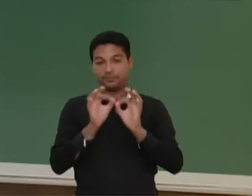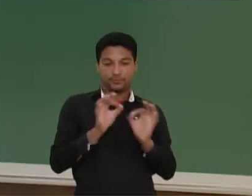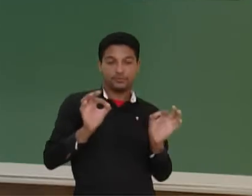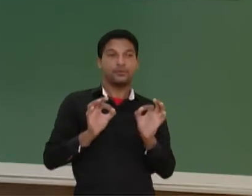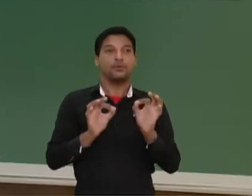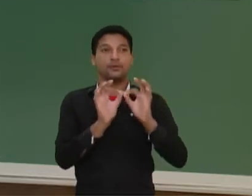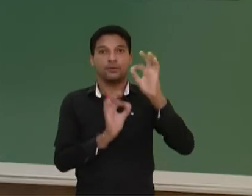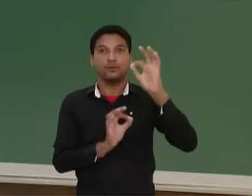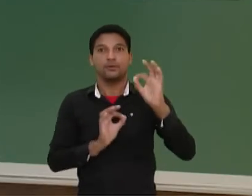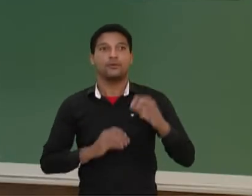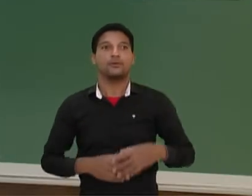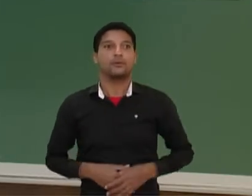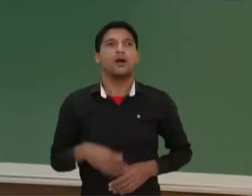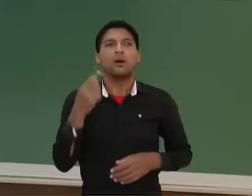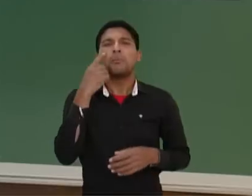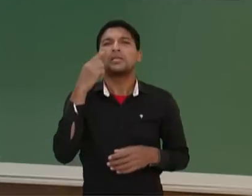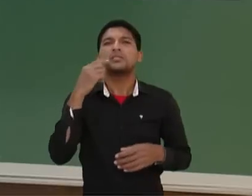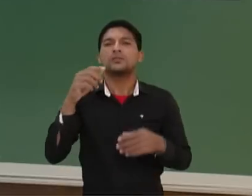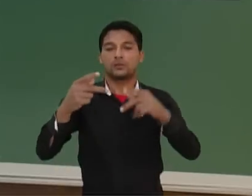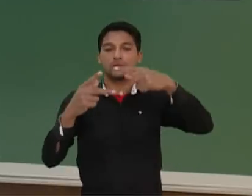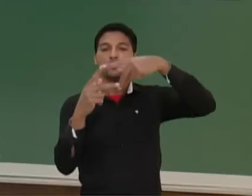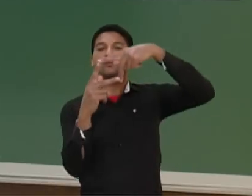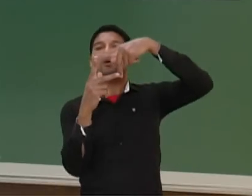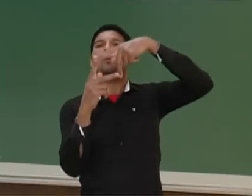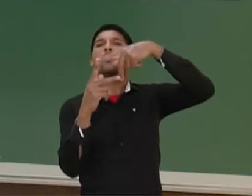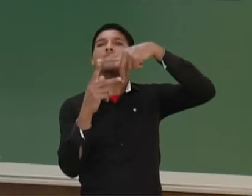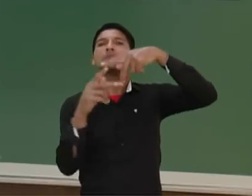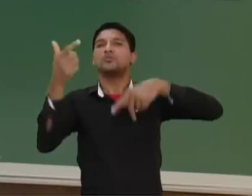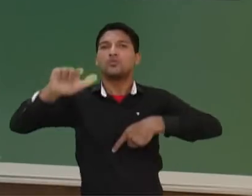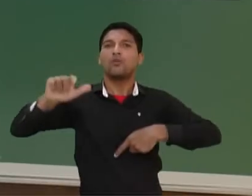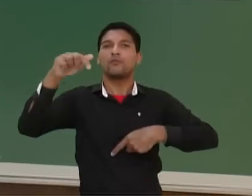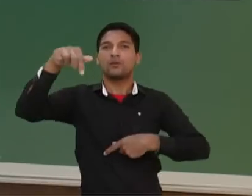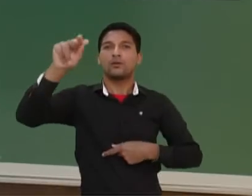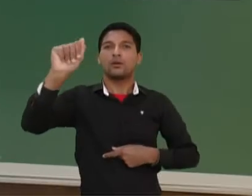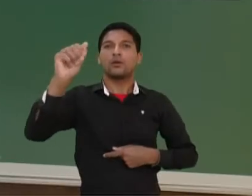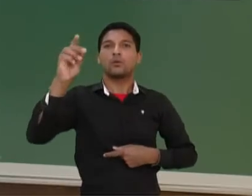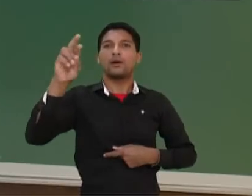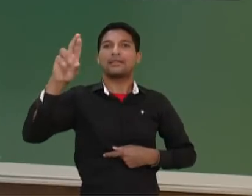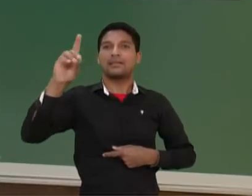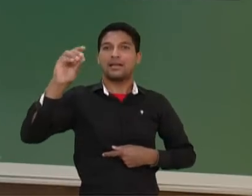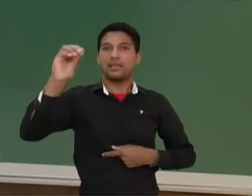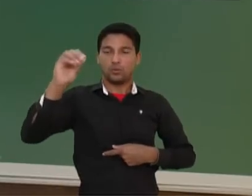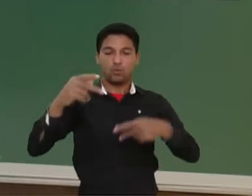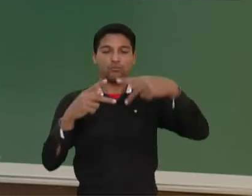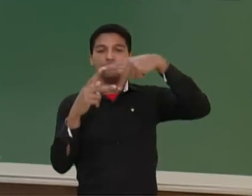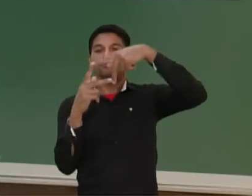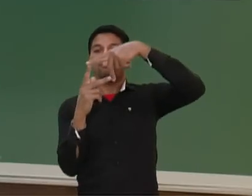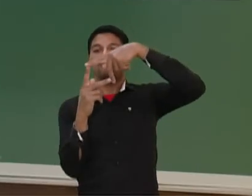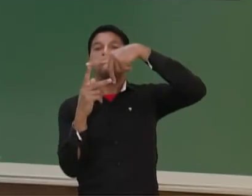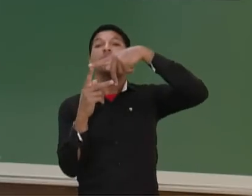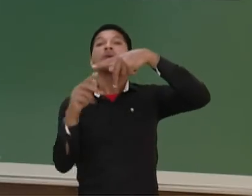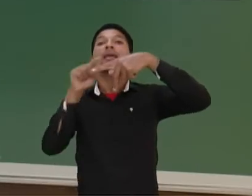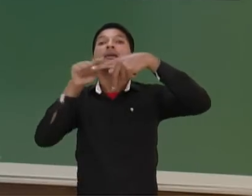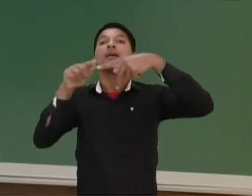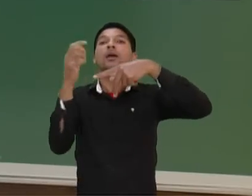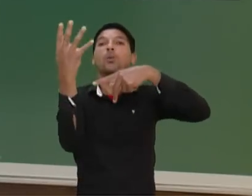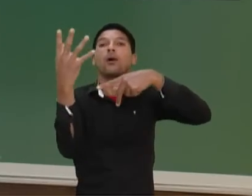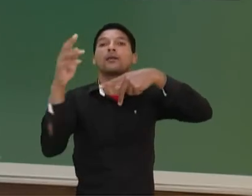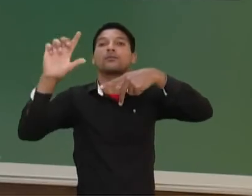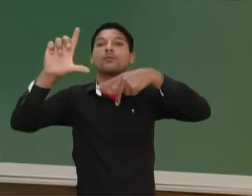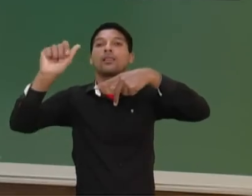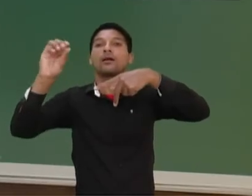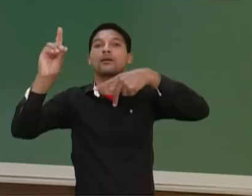quadrado de novo. Por que o quadrado apareceu de novo? Porque o quadrado é um paralelogramo que tem os 4 lados iguais. Então ele é